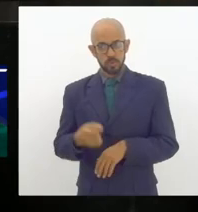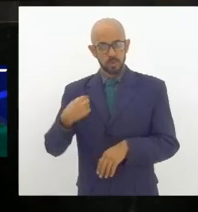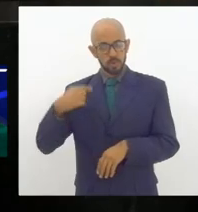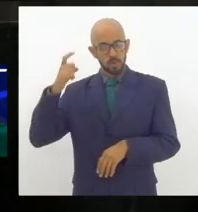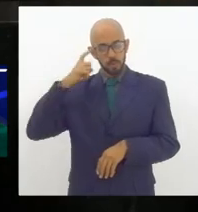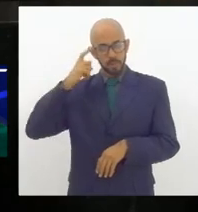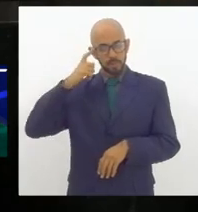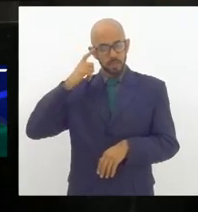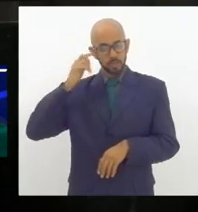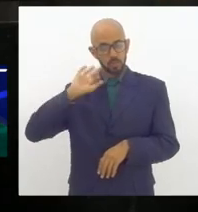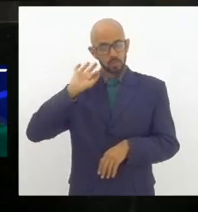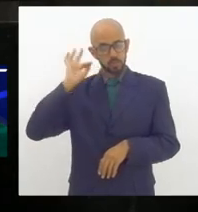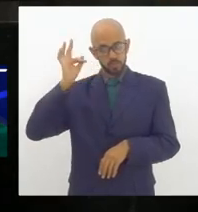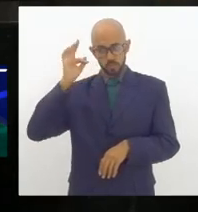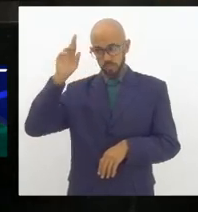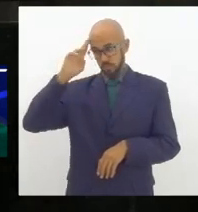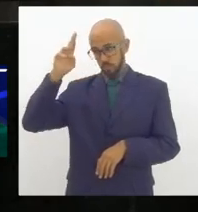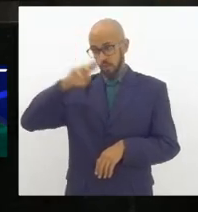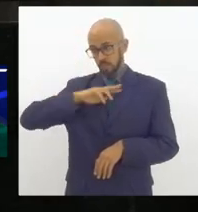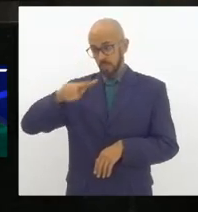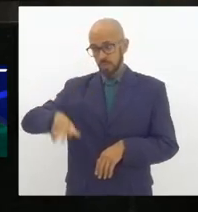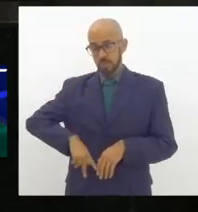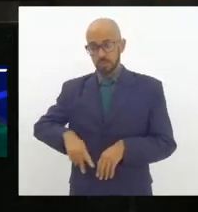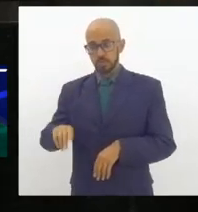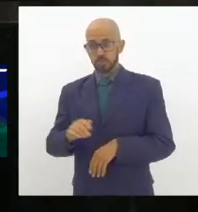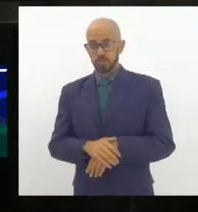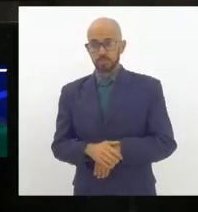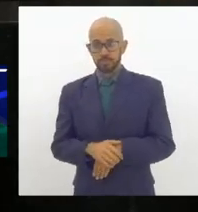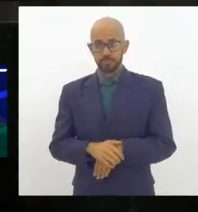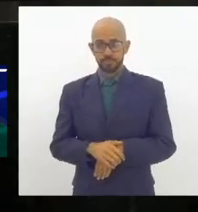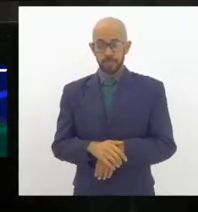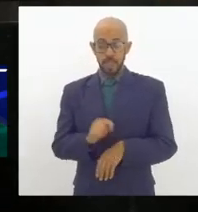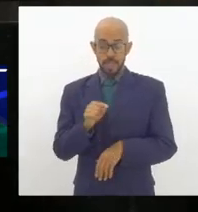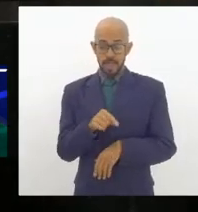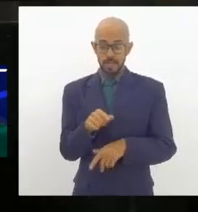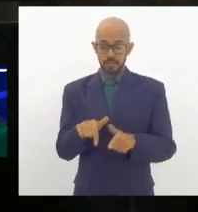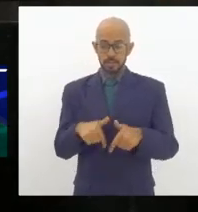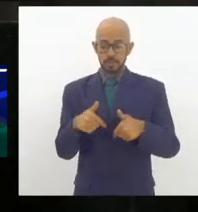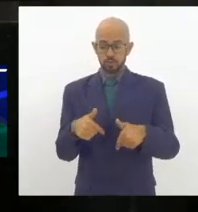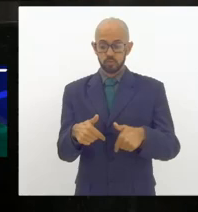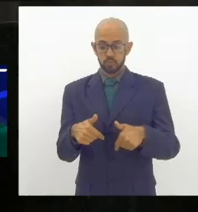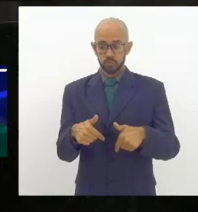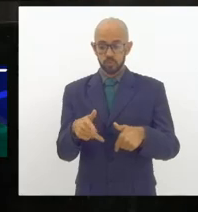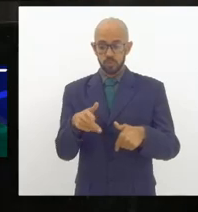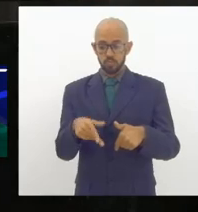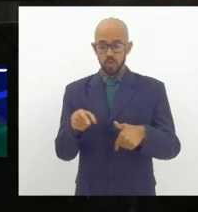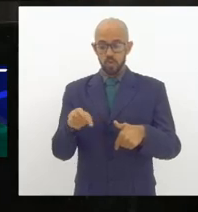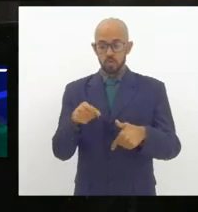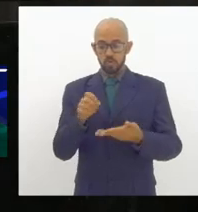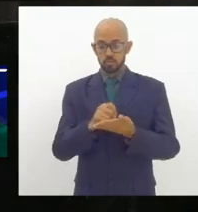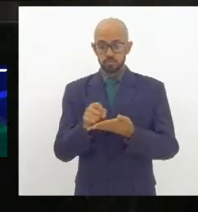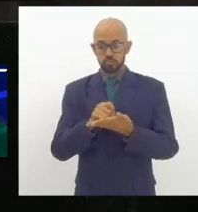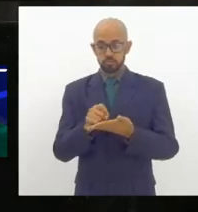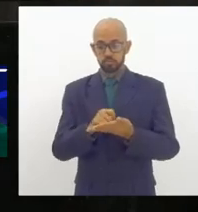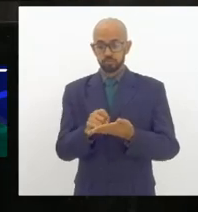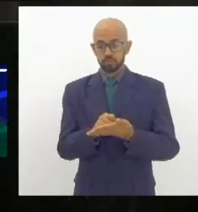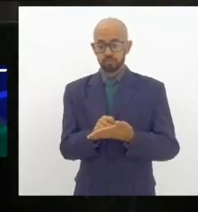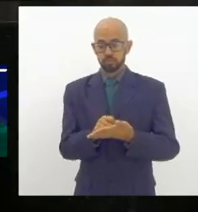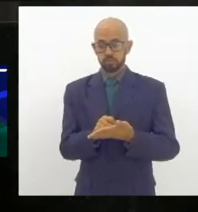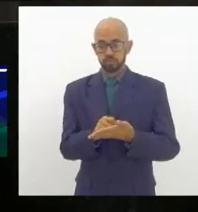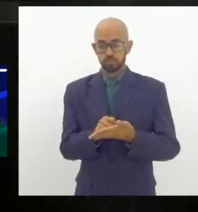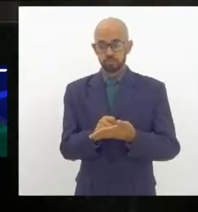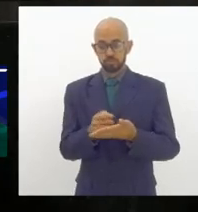lá na frente chora Presidente Tais altitudes como aqui escrevemos série